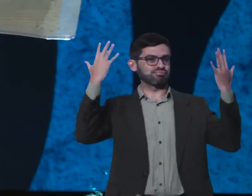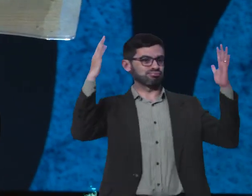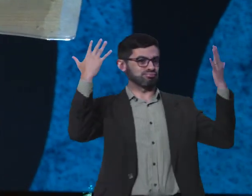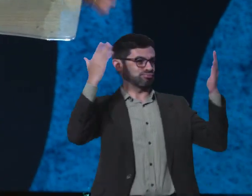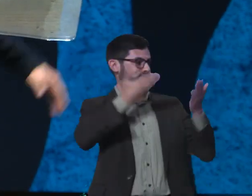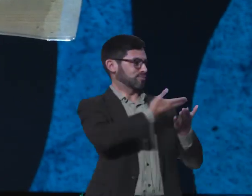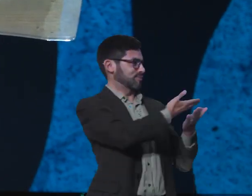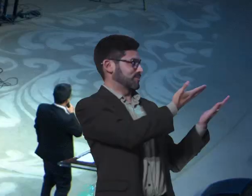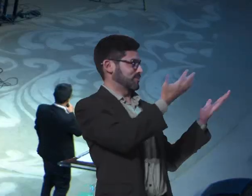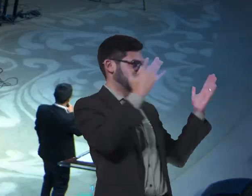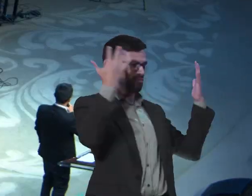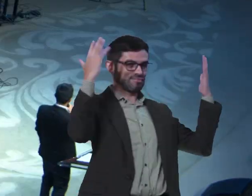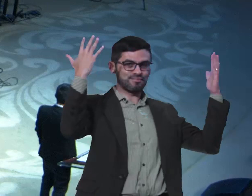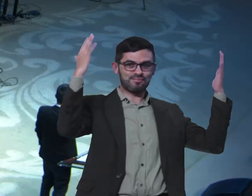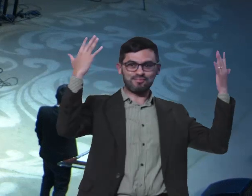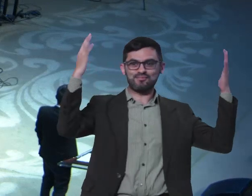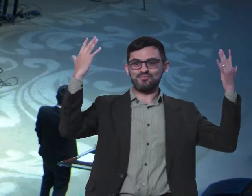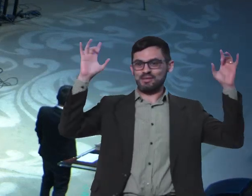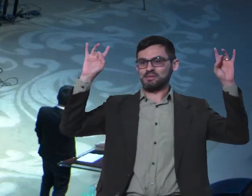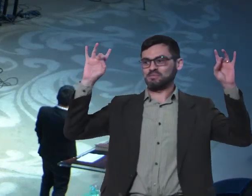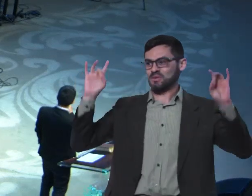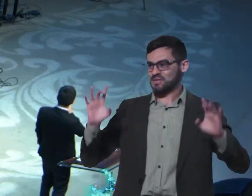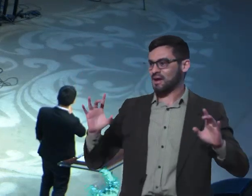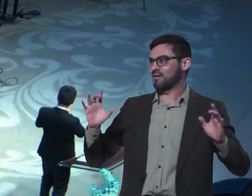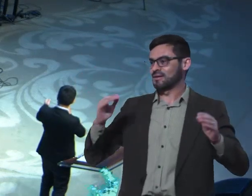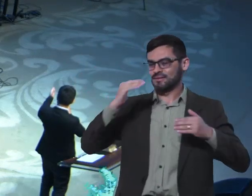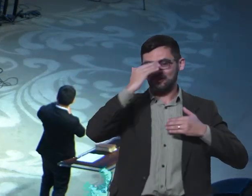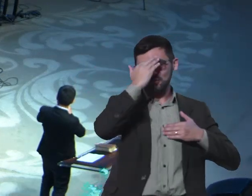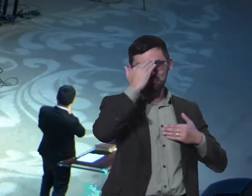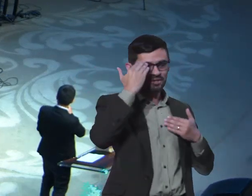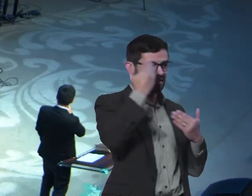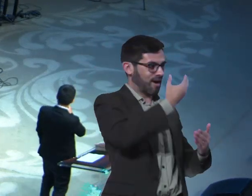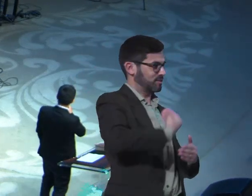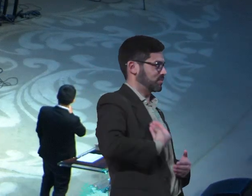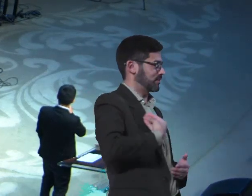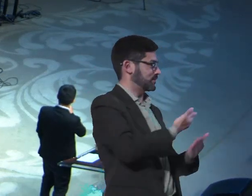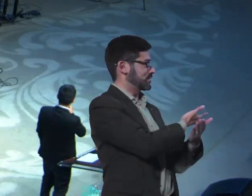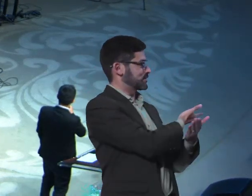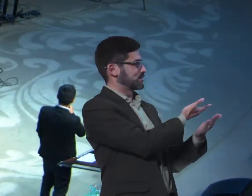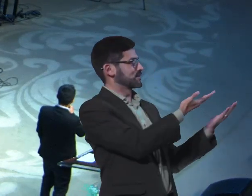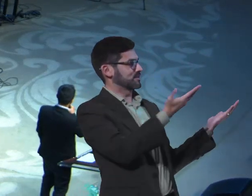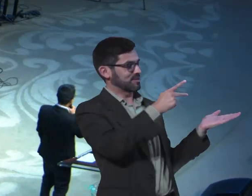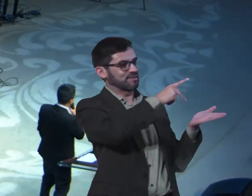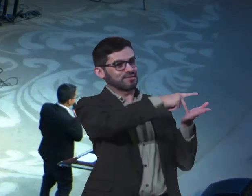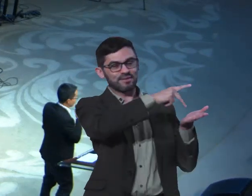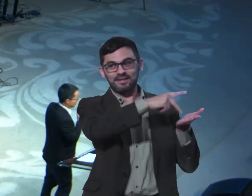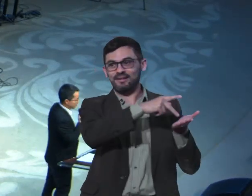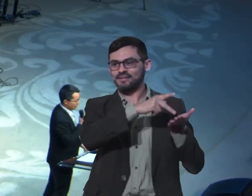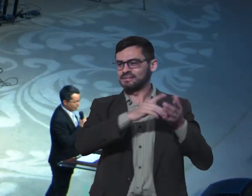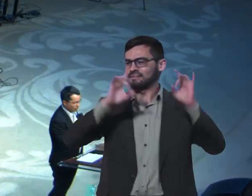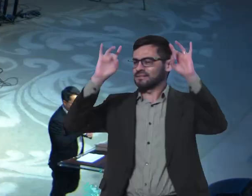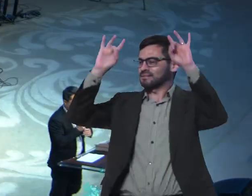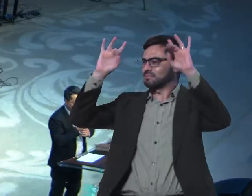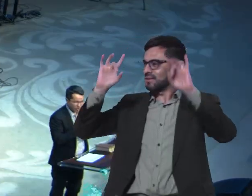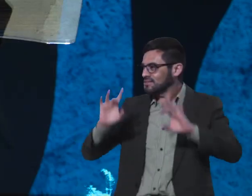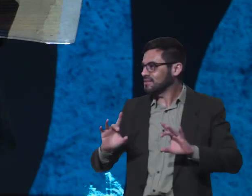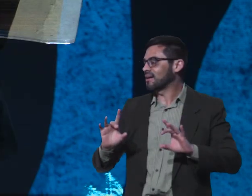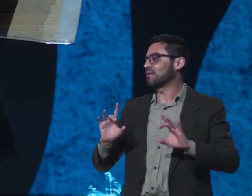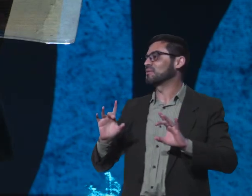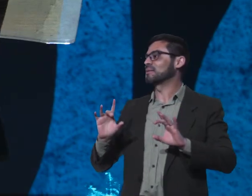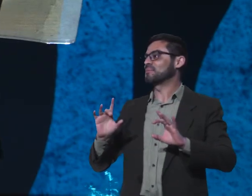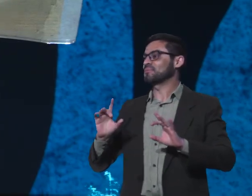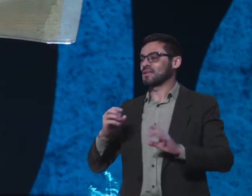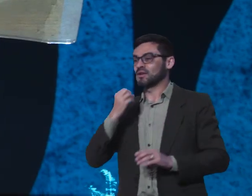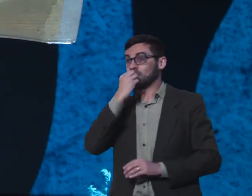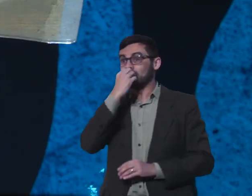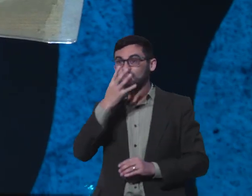para o nosso coral aí. Puxa vida. Muito obrigado pela presença de vocês. Que especial. E